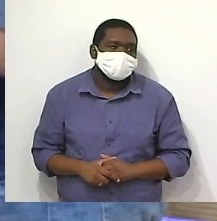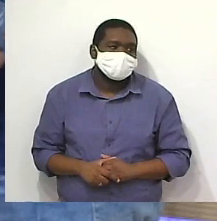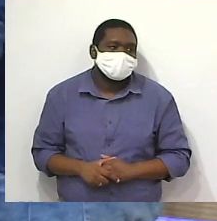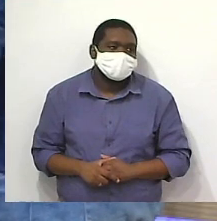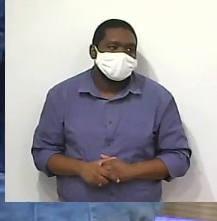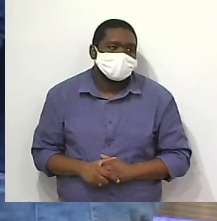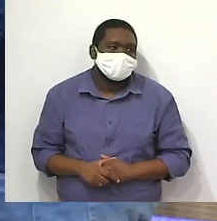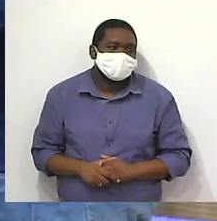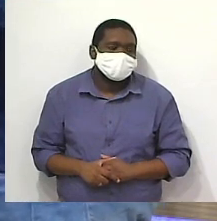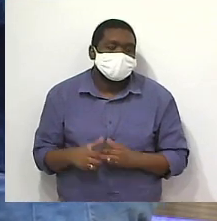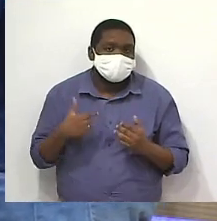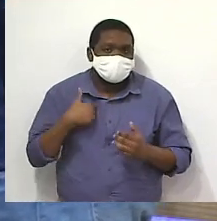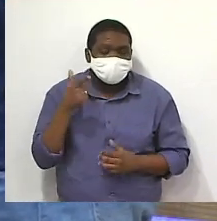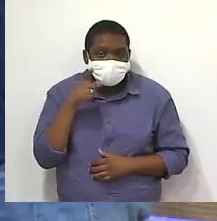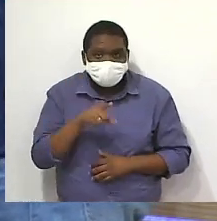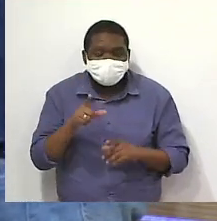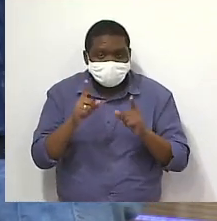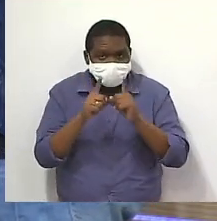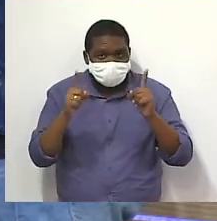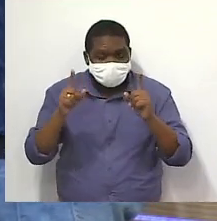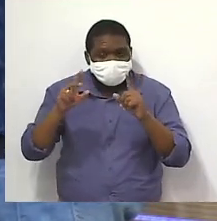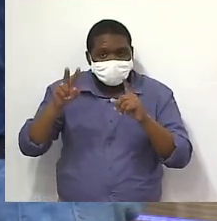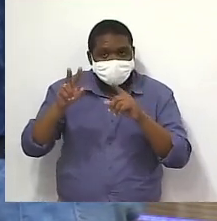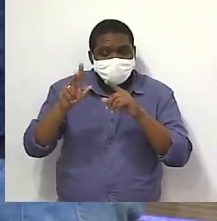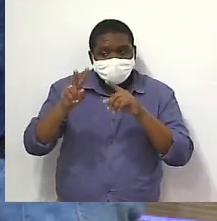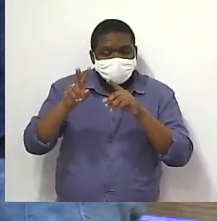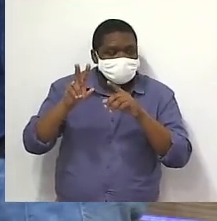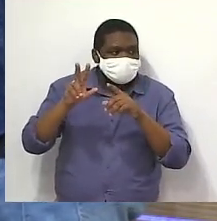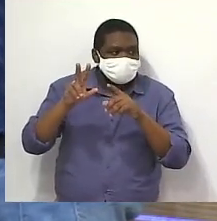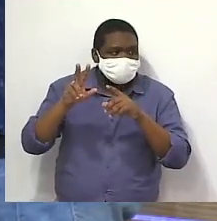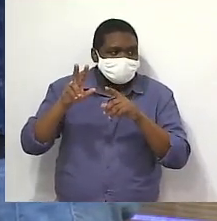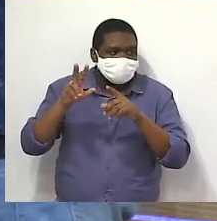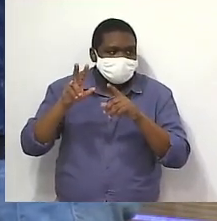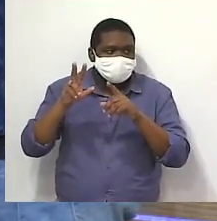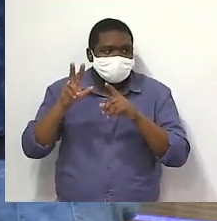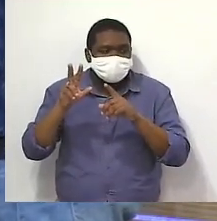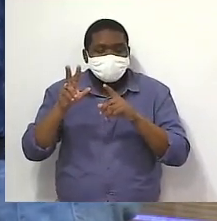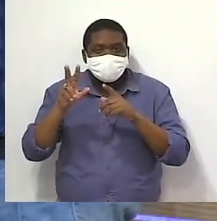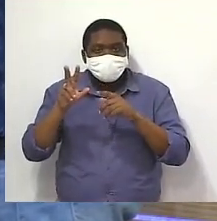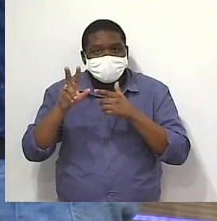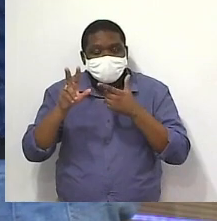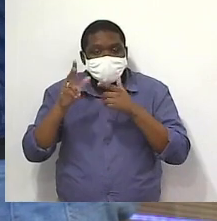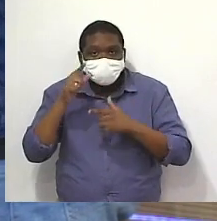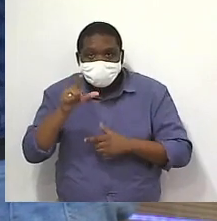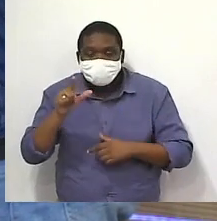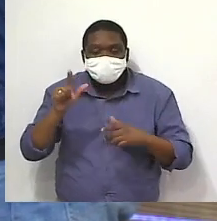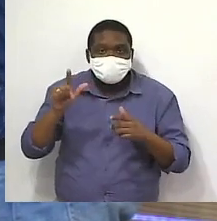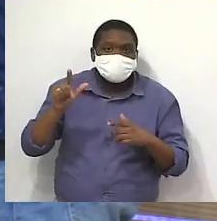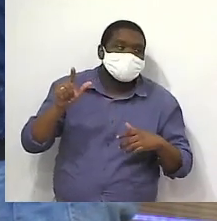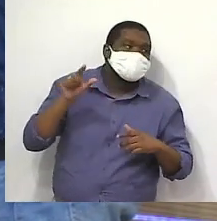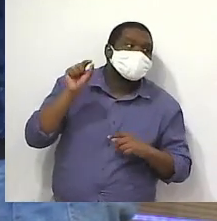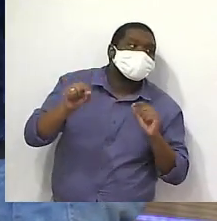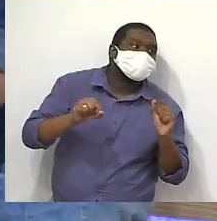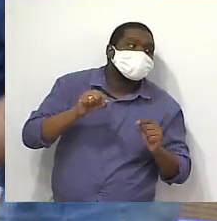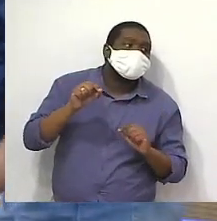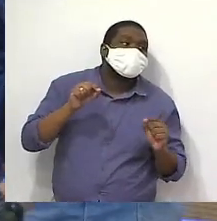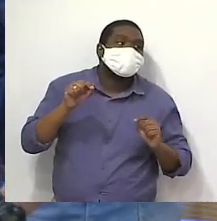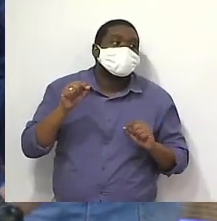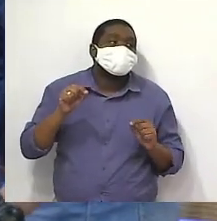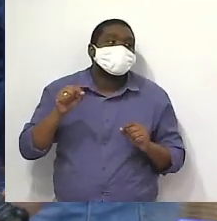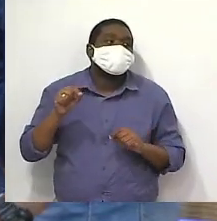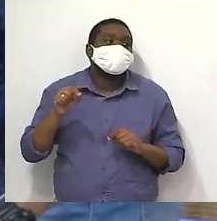que ao fazer essa passagem aqui, ele não vai. Opa, não esquece. Ele não vai,